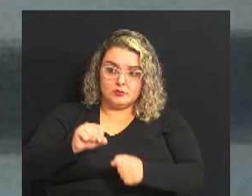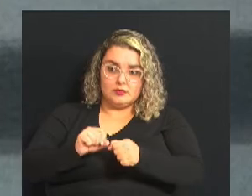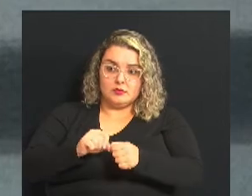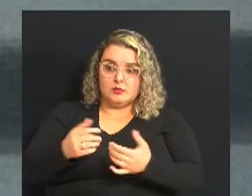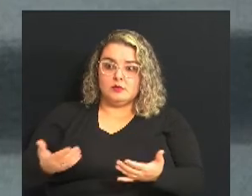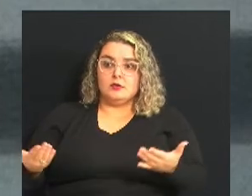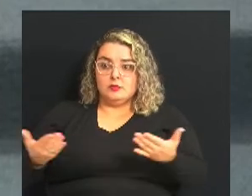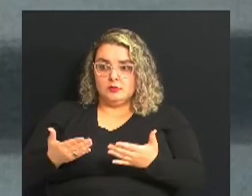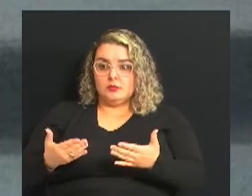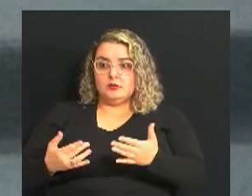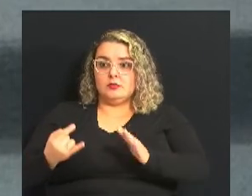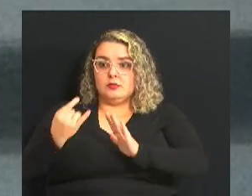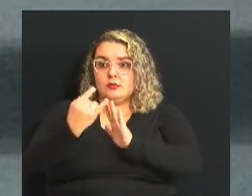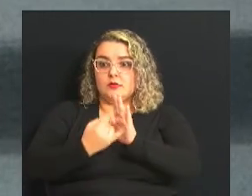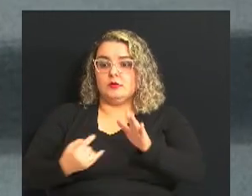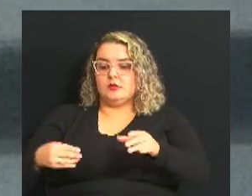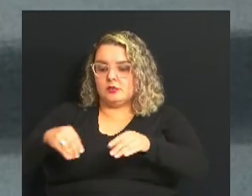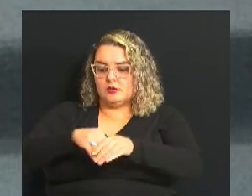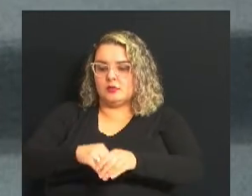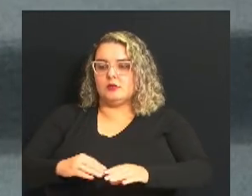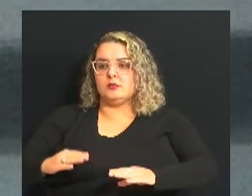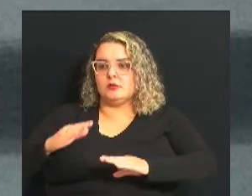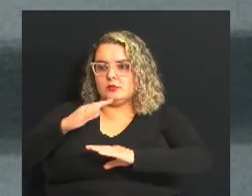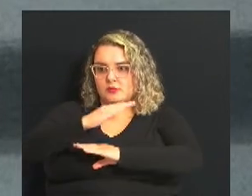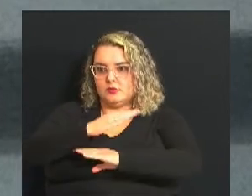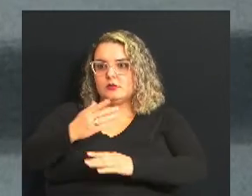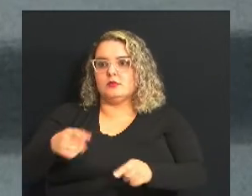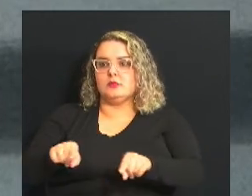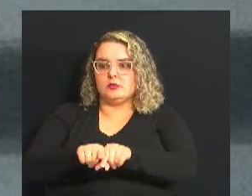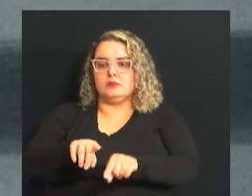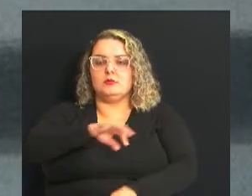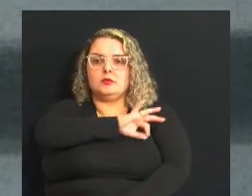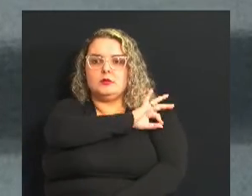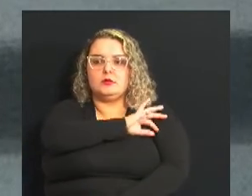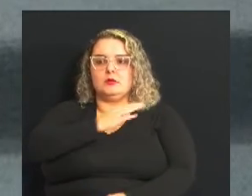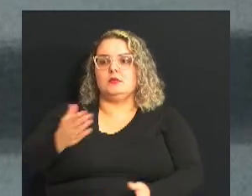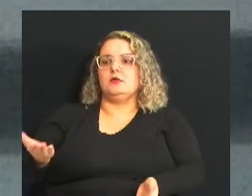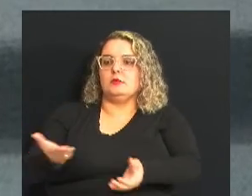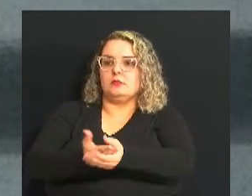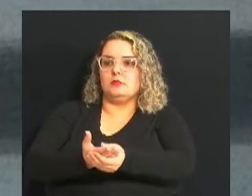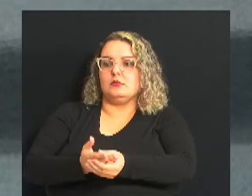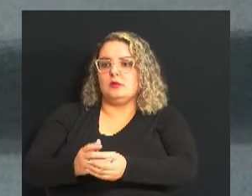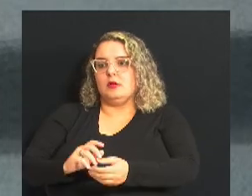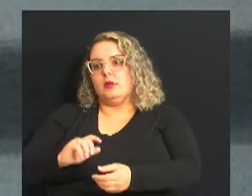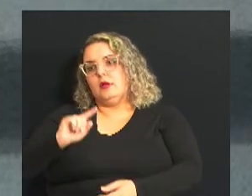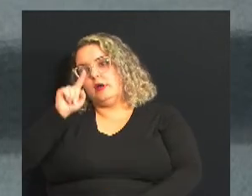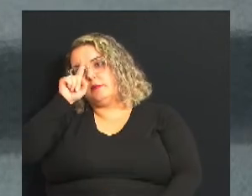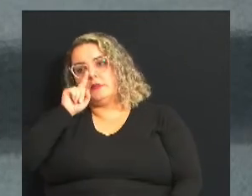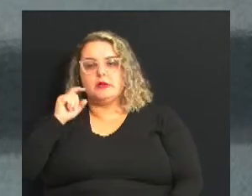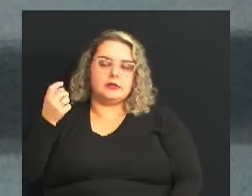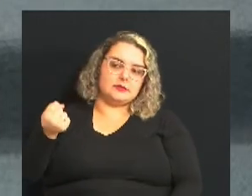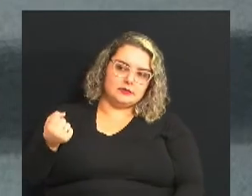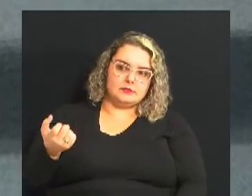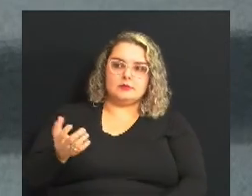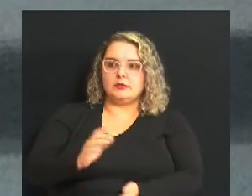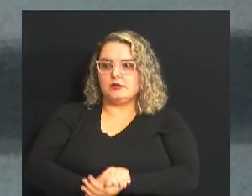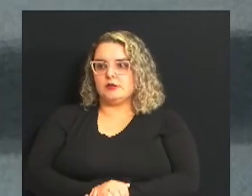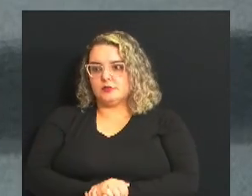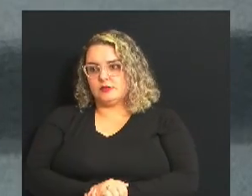de documentos entre a Câmara e a Prefeitura, principalmente, é feito tudo naquelas pastinhas amarelas, brancas. Então, como